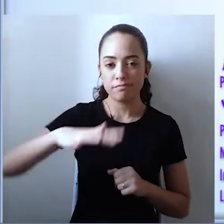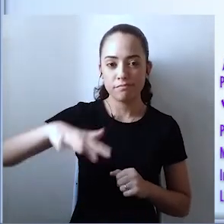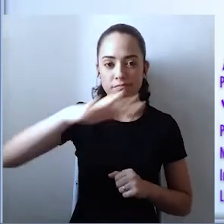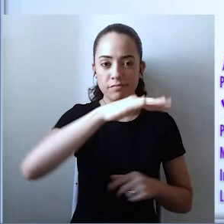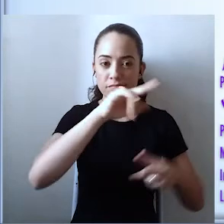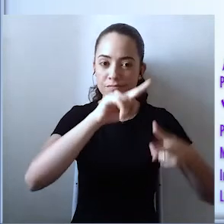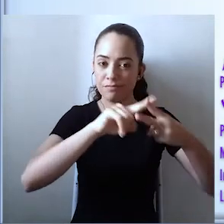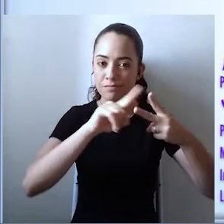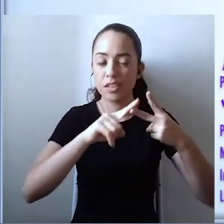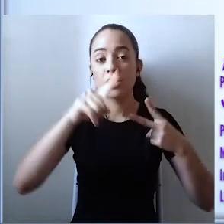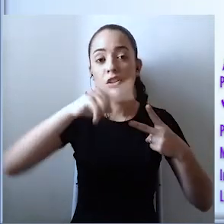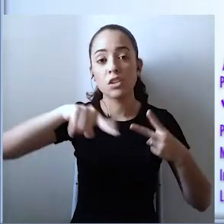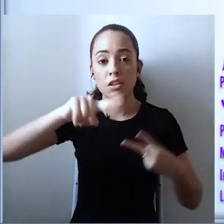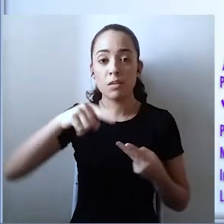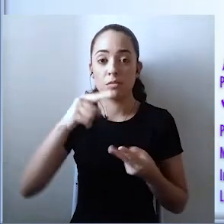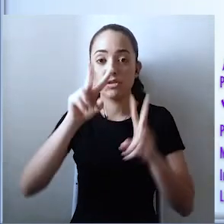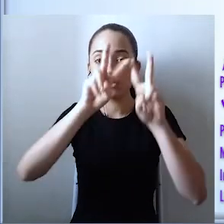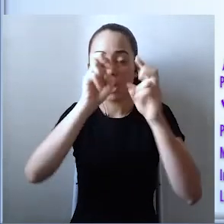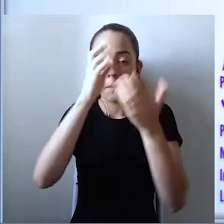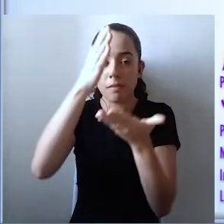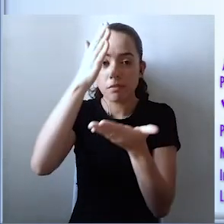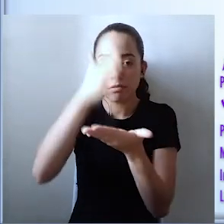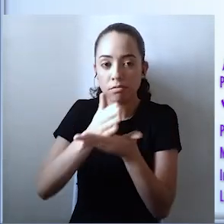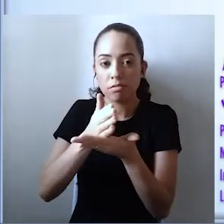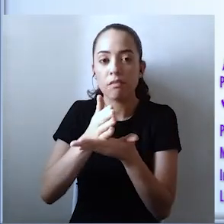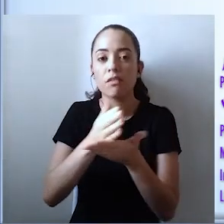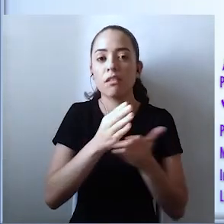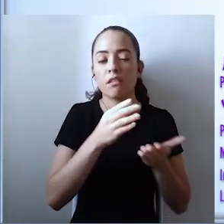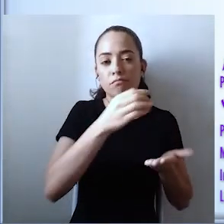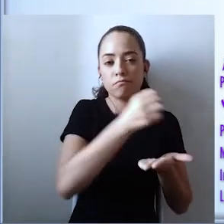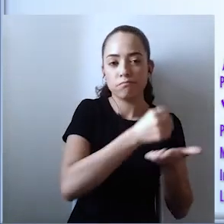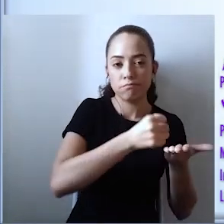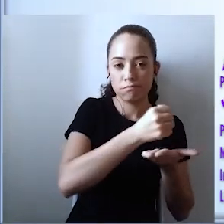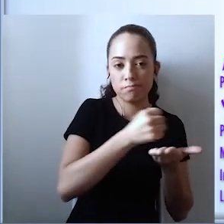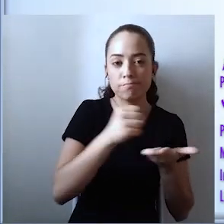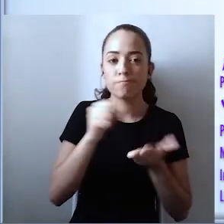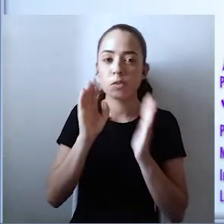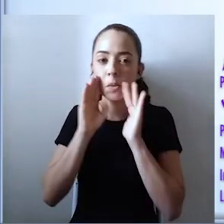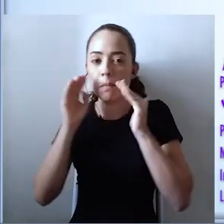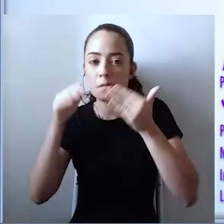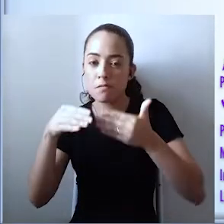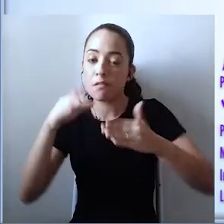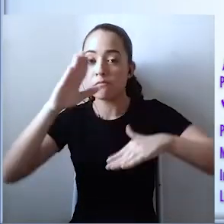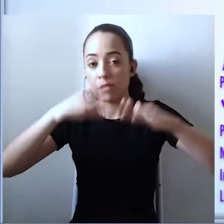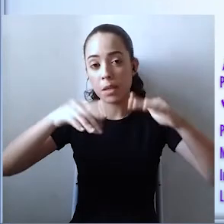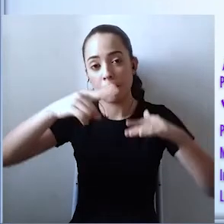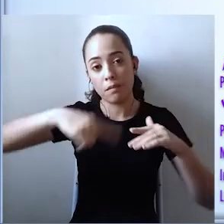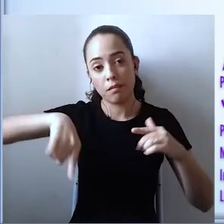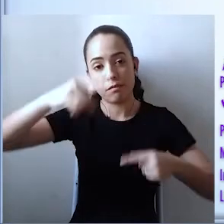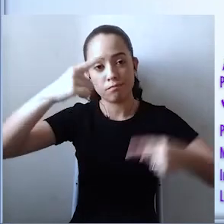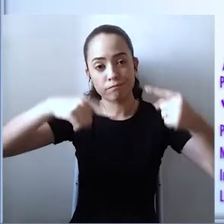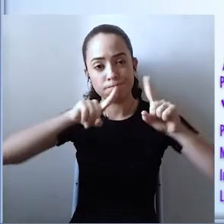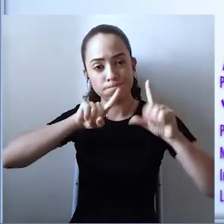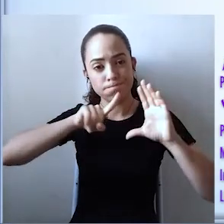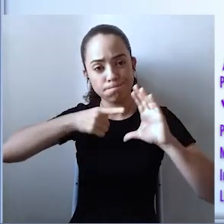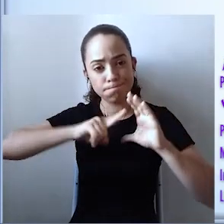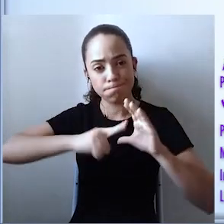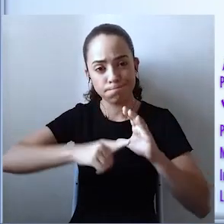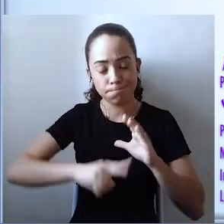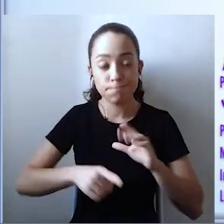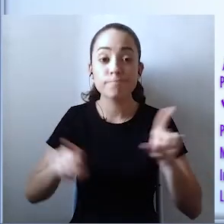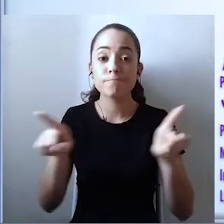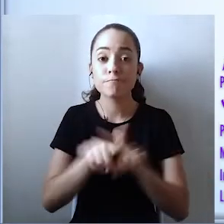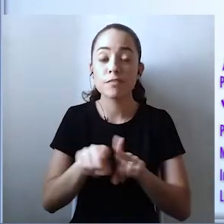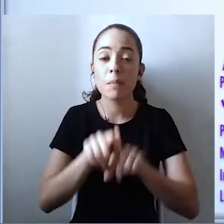e Embriologia, dividiremos os assuntos em módulos básicos e especiais, de acordo com o avanço da complexidade da discussão